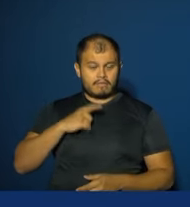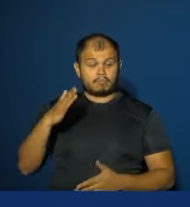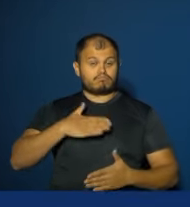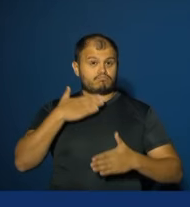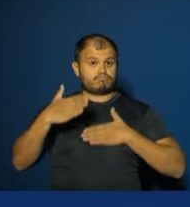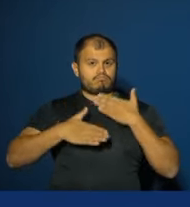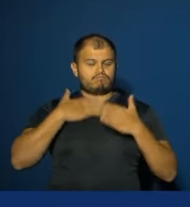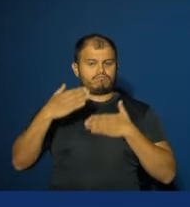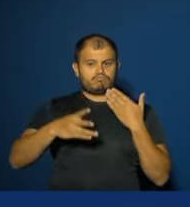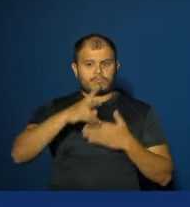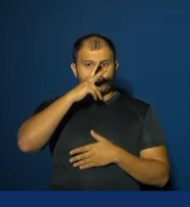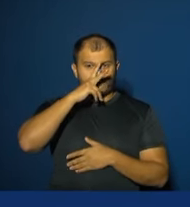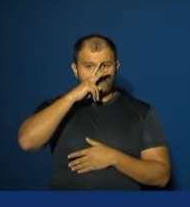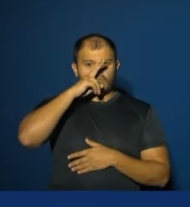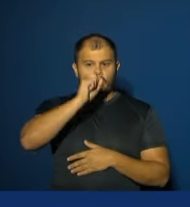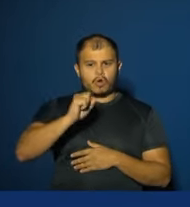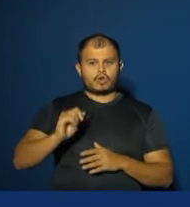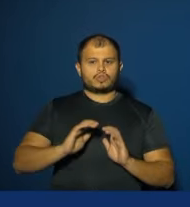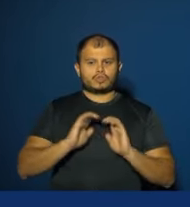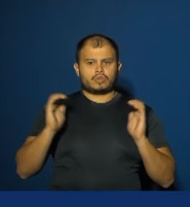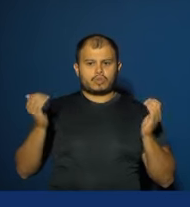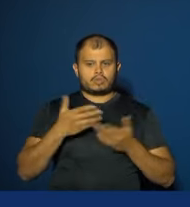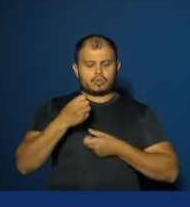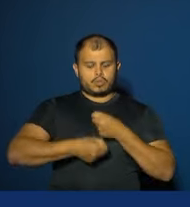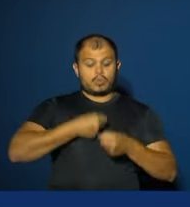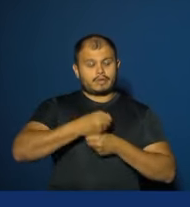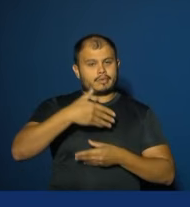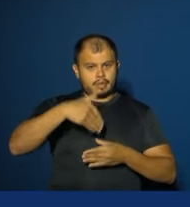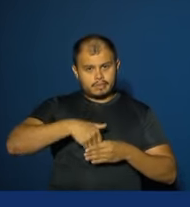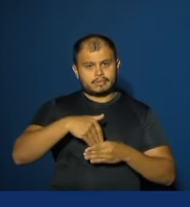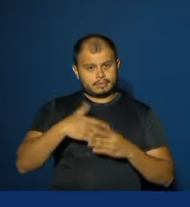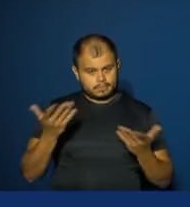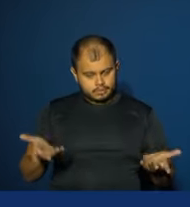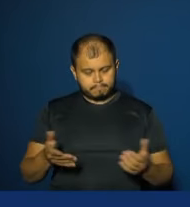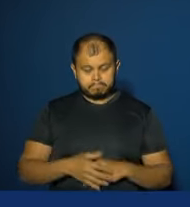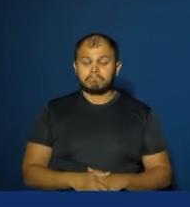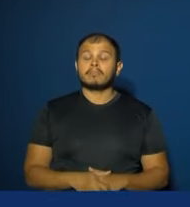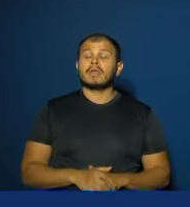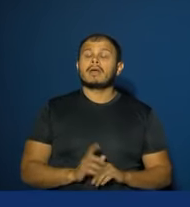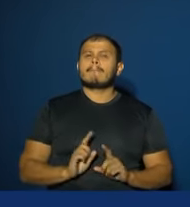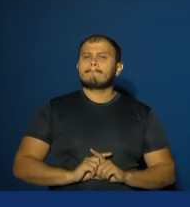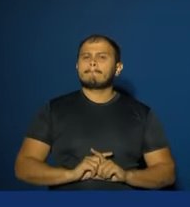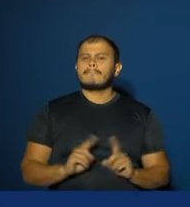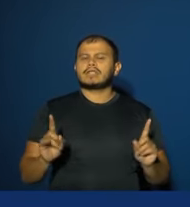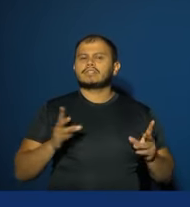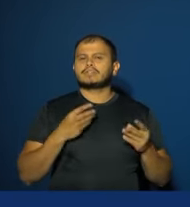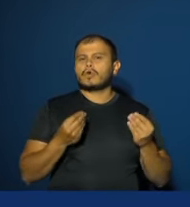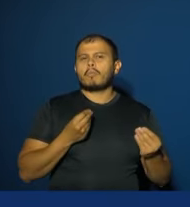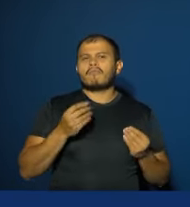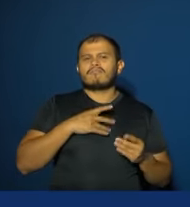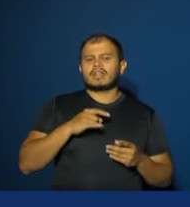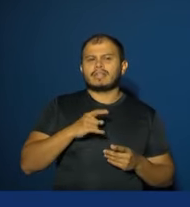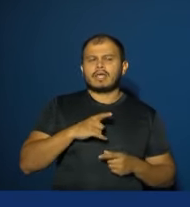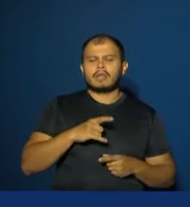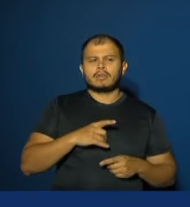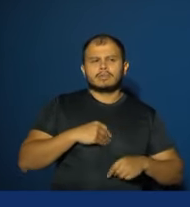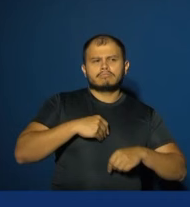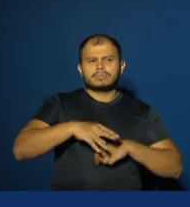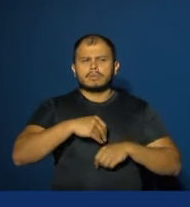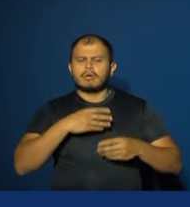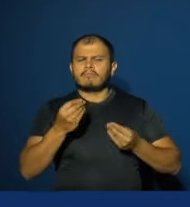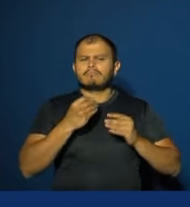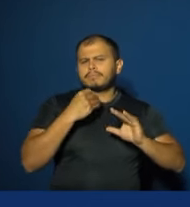assustou bastante o Congresso no ano eleitoral. Qual vai ser o encaminhamento disso? Tem-se falado em